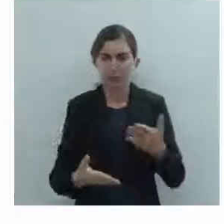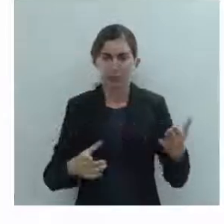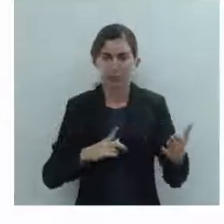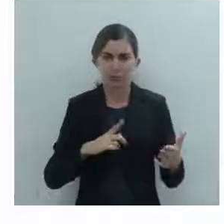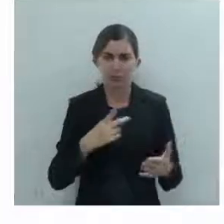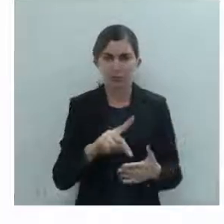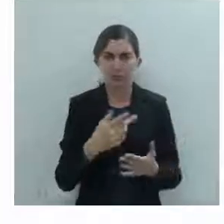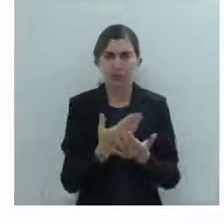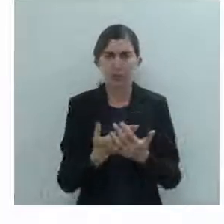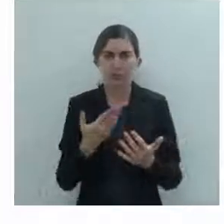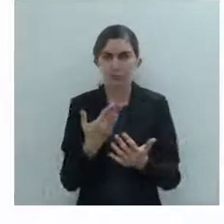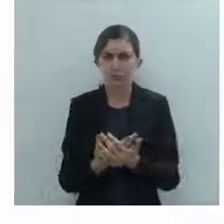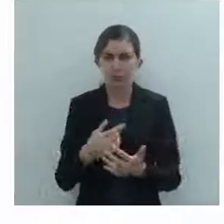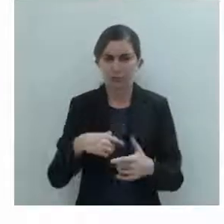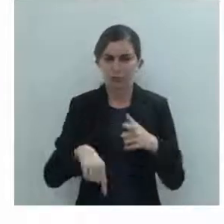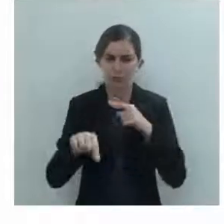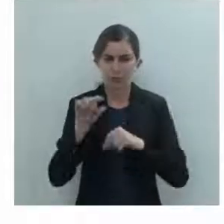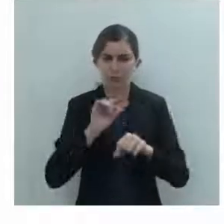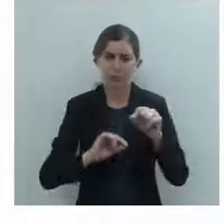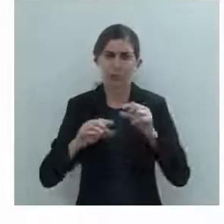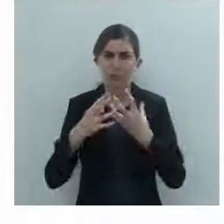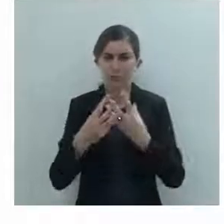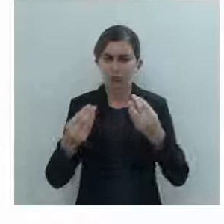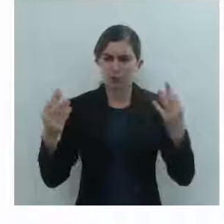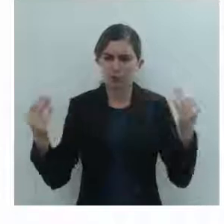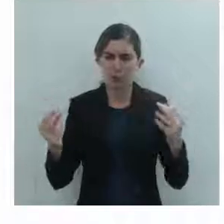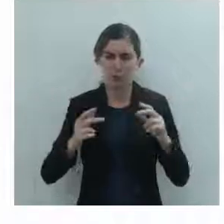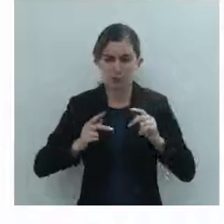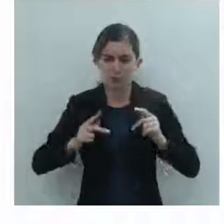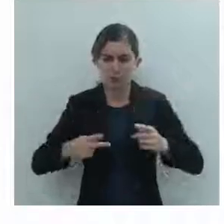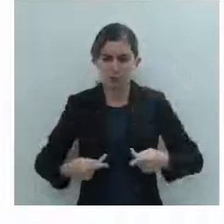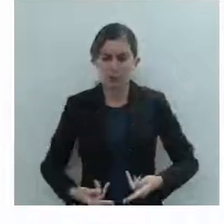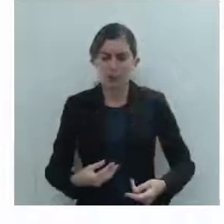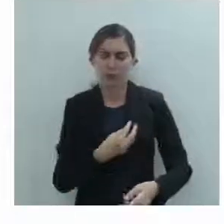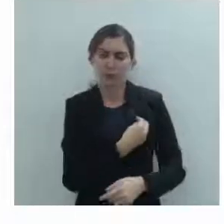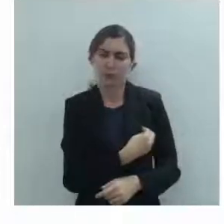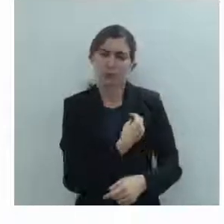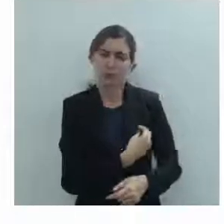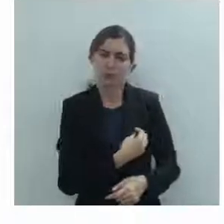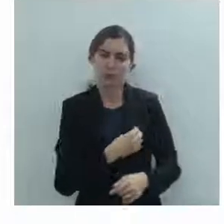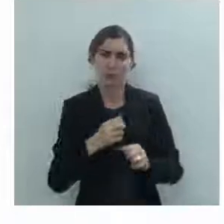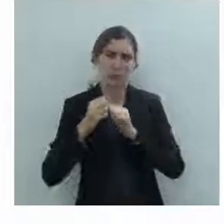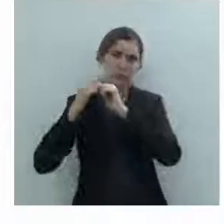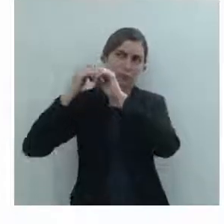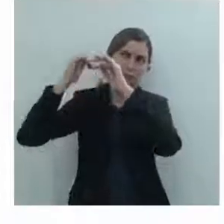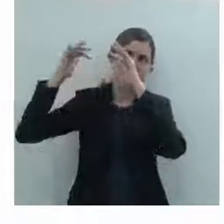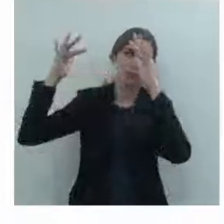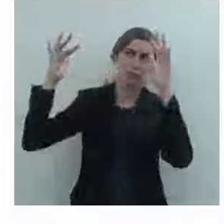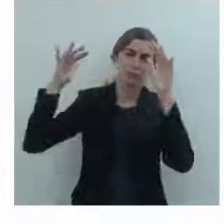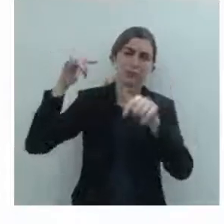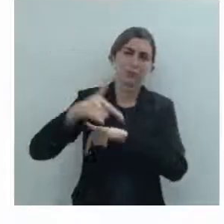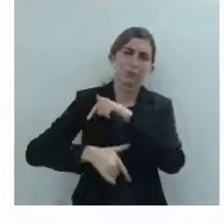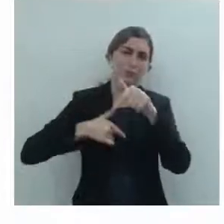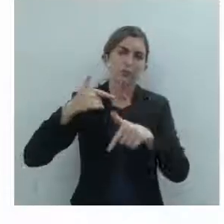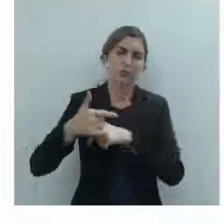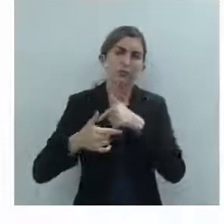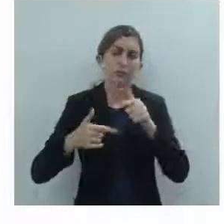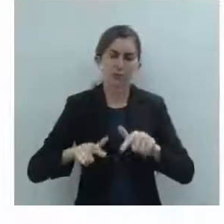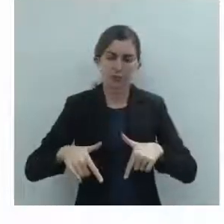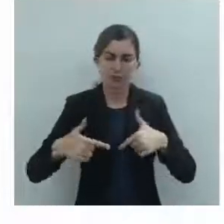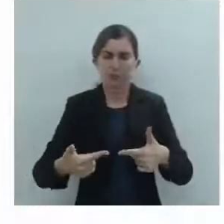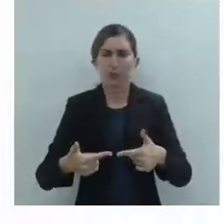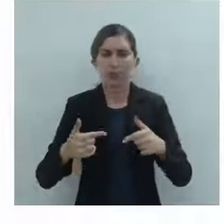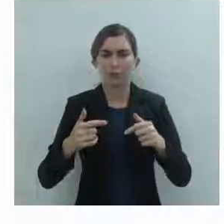naquele momento escolhido muitos seres humanos viveram e sonharam trabalharam e